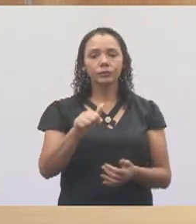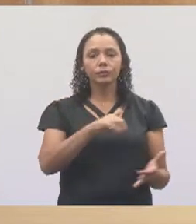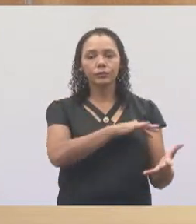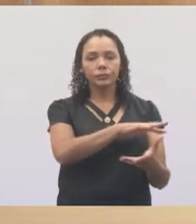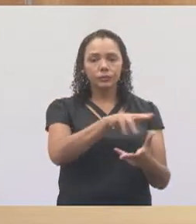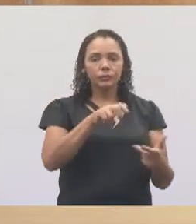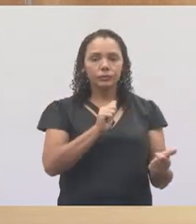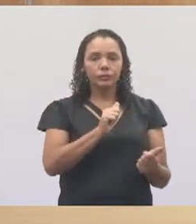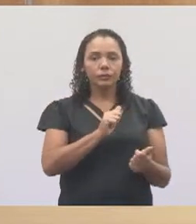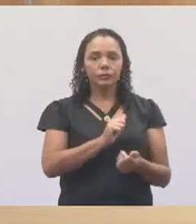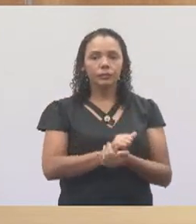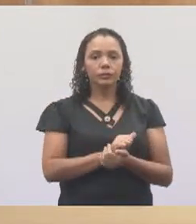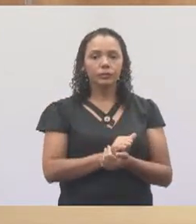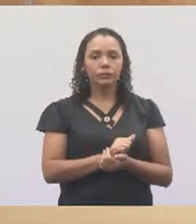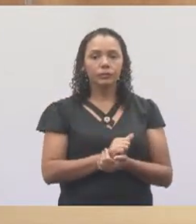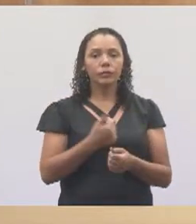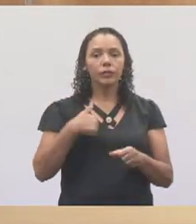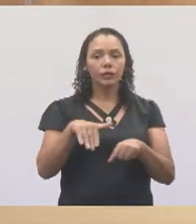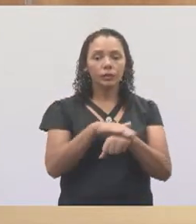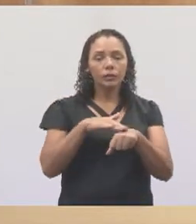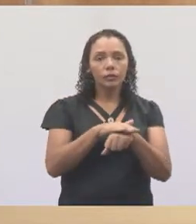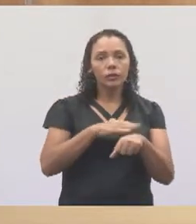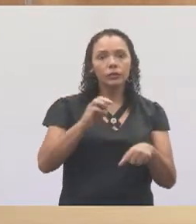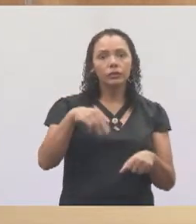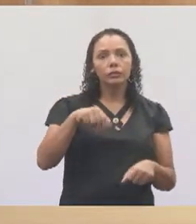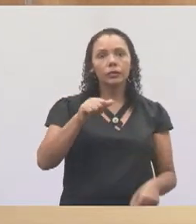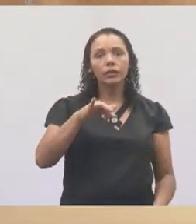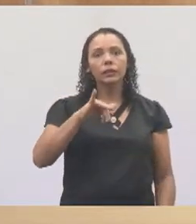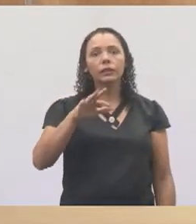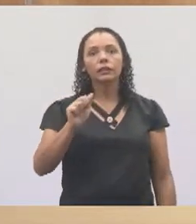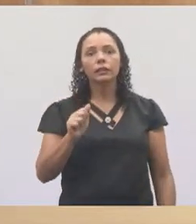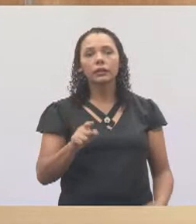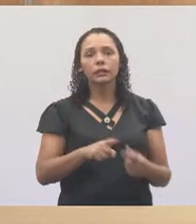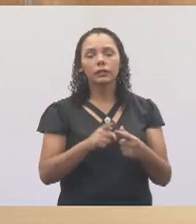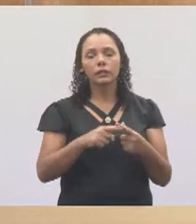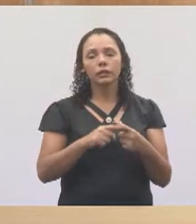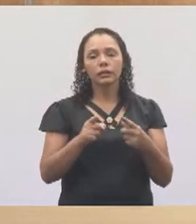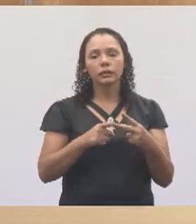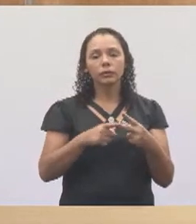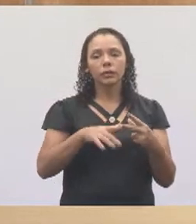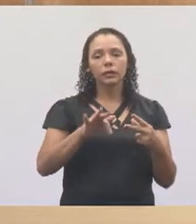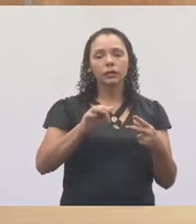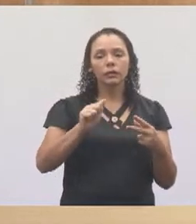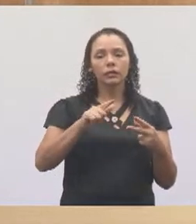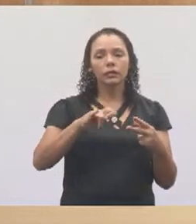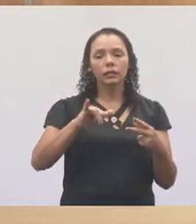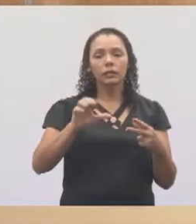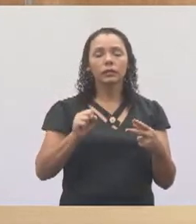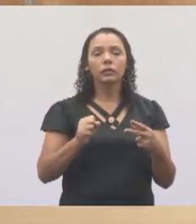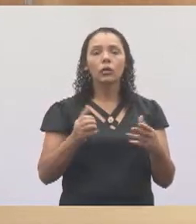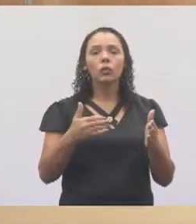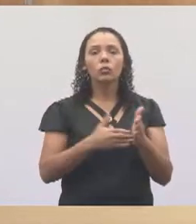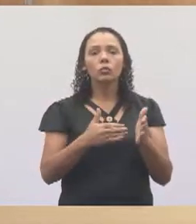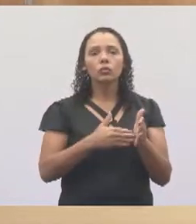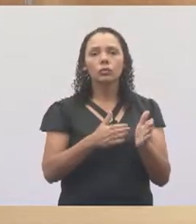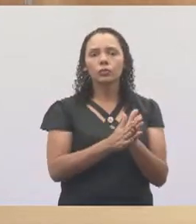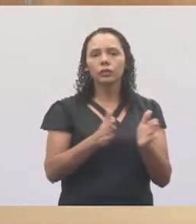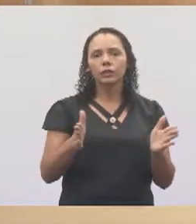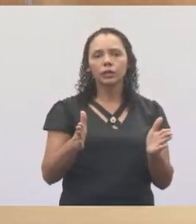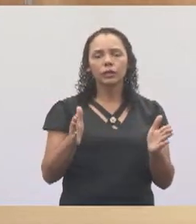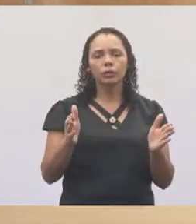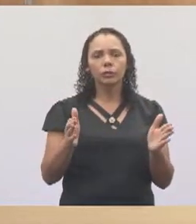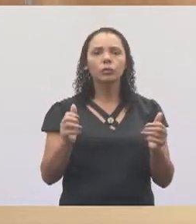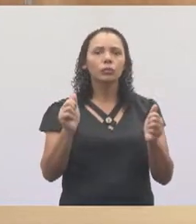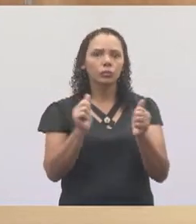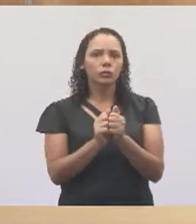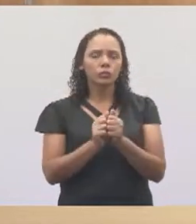na terra, né? E conversando com a Mariângela, Dr. Tales, me contando aqui os últimos dias de convivência, eu não tenho dúvida, né,